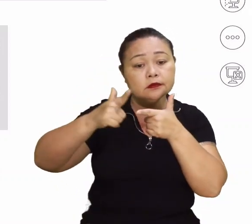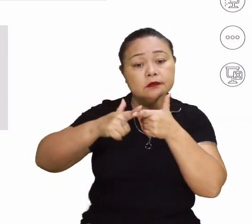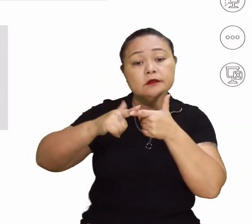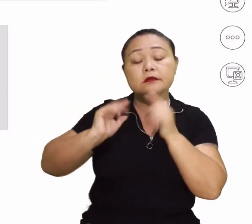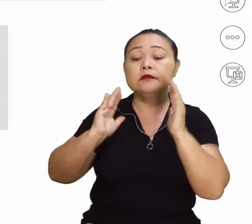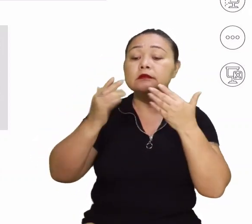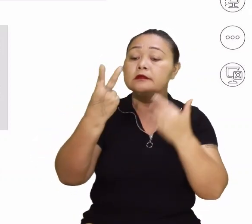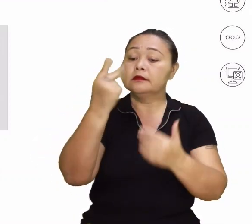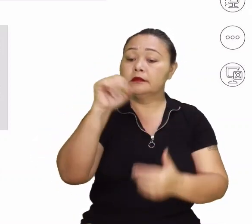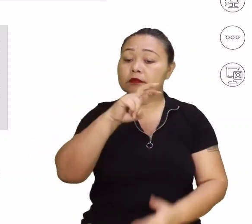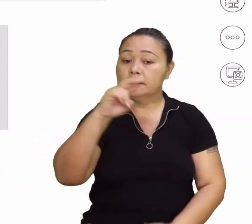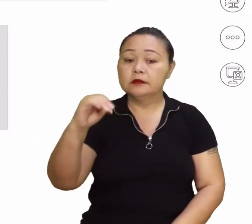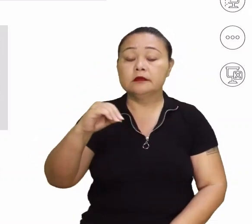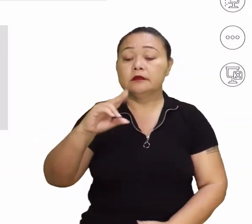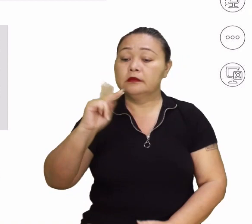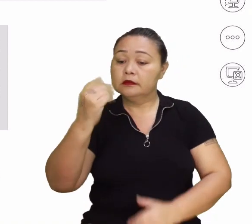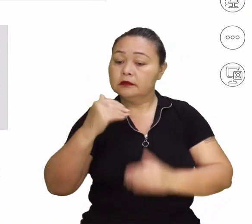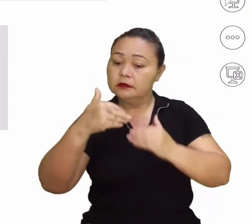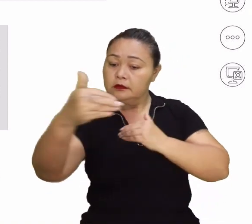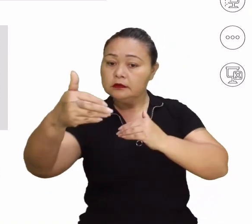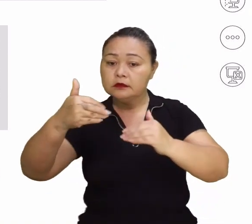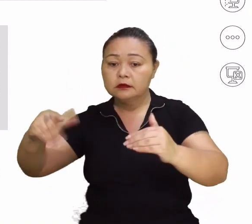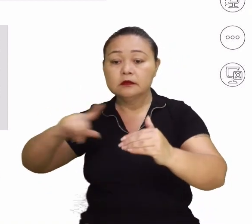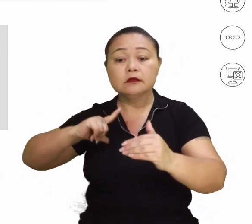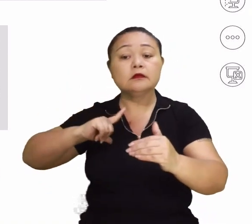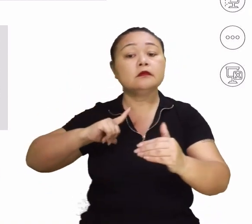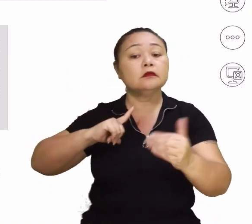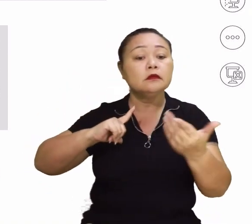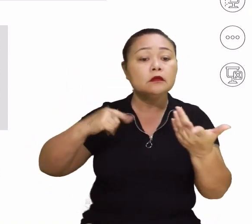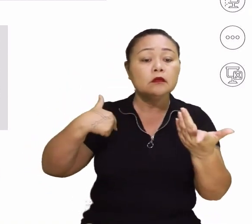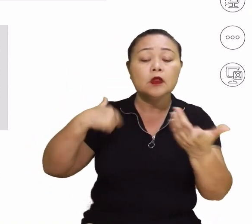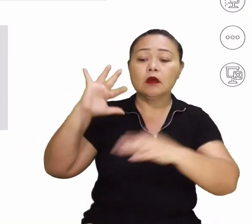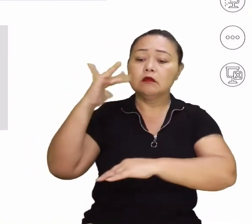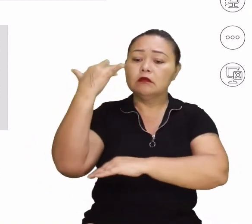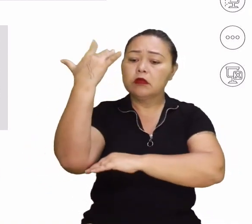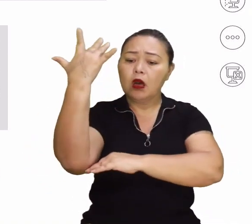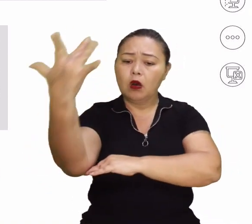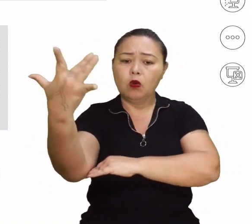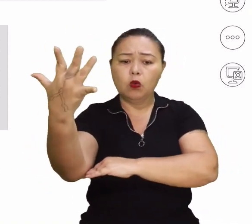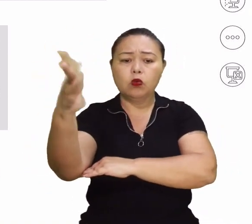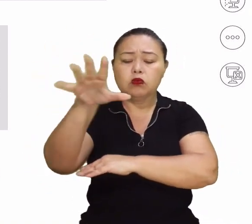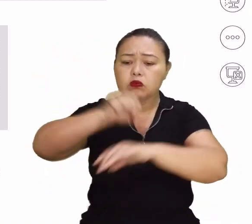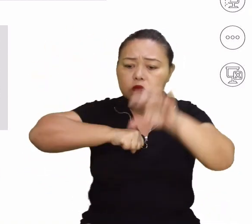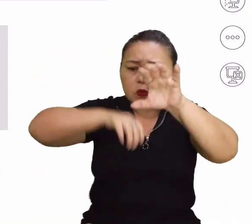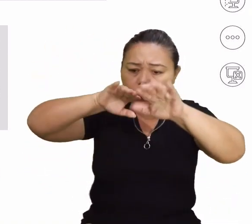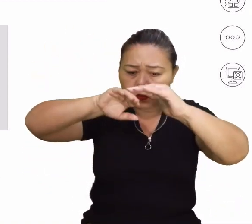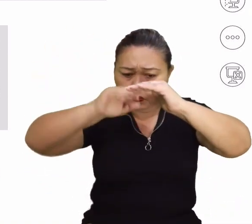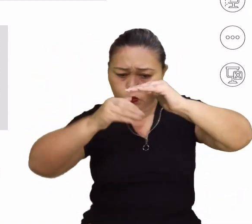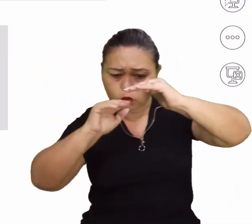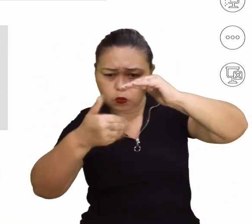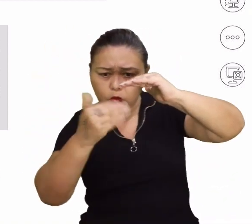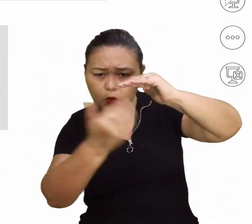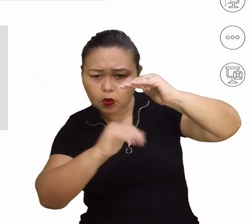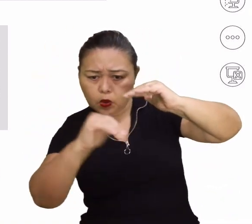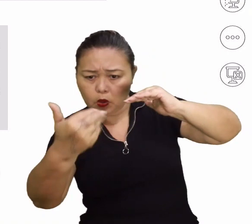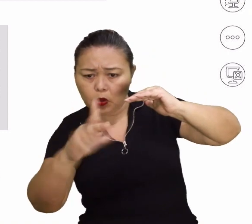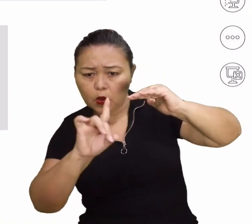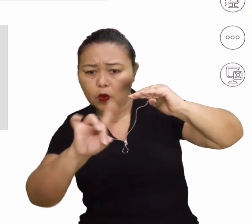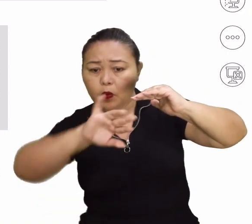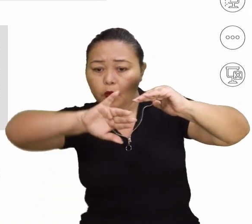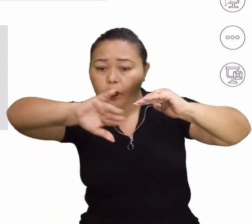2.500 hectares, onde procura-se sanar os desmatamentos, escavações, deposição de